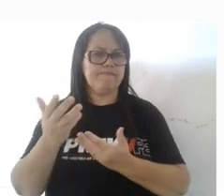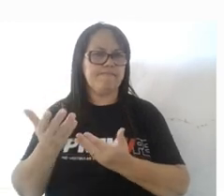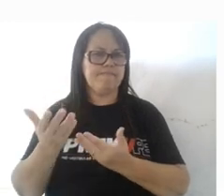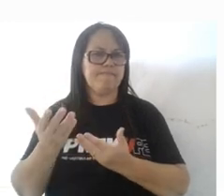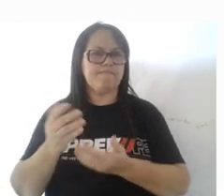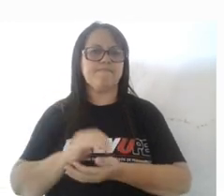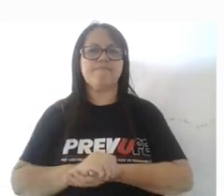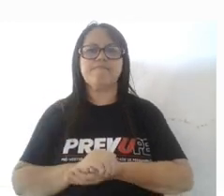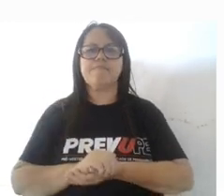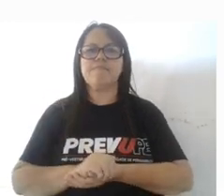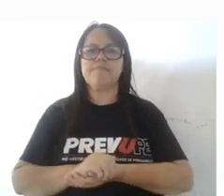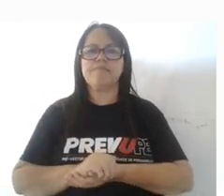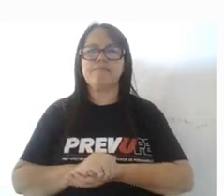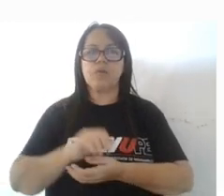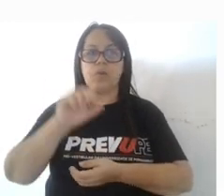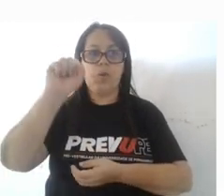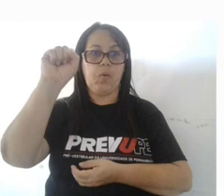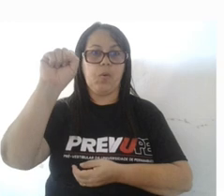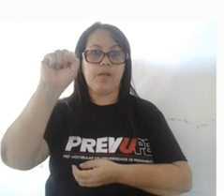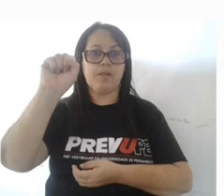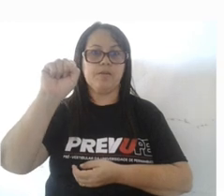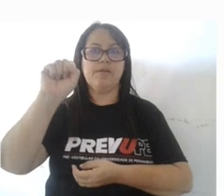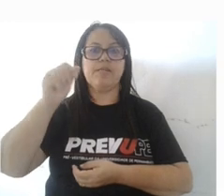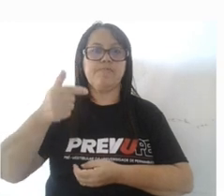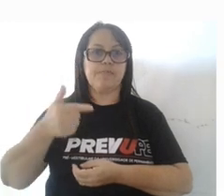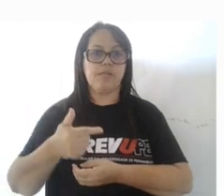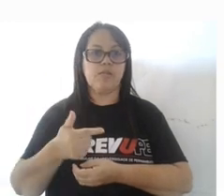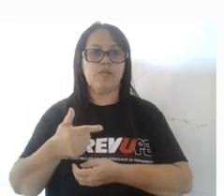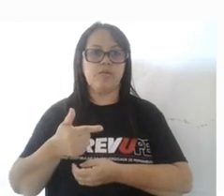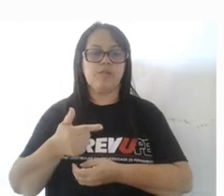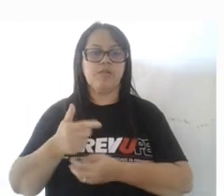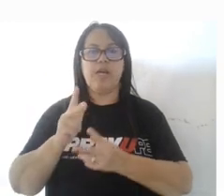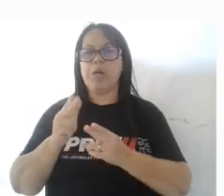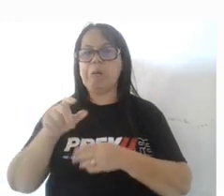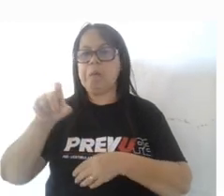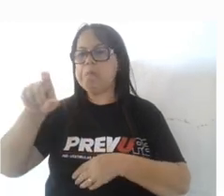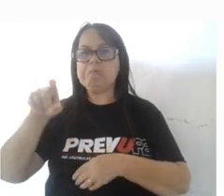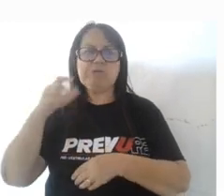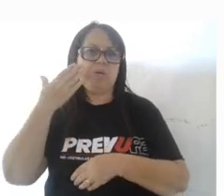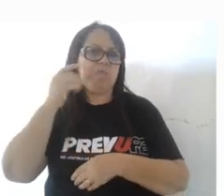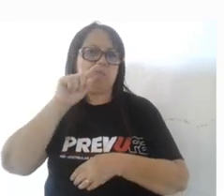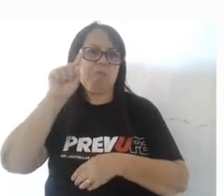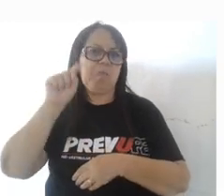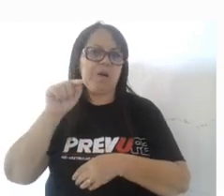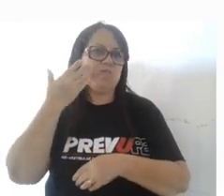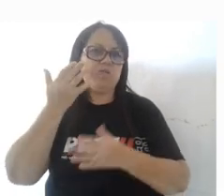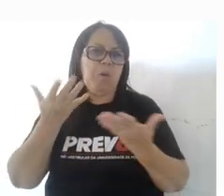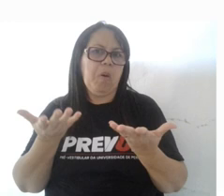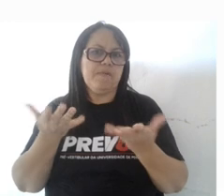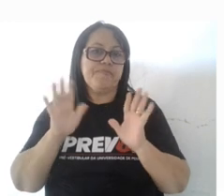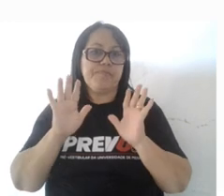aqui, log de 8 na base 2 é igual a um valor x que eu não